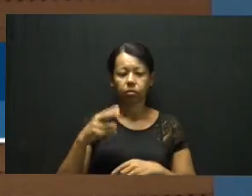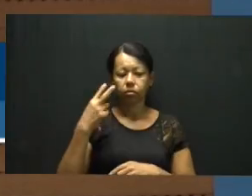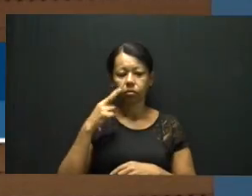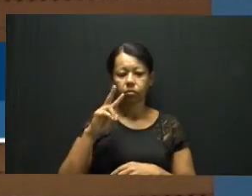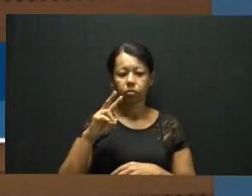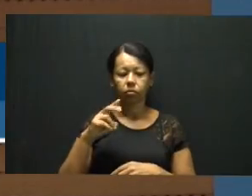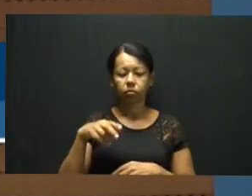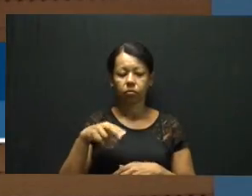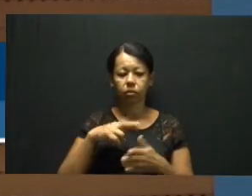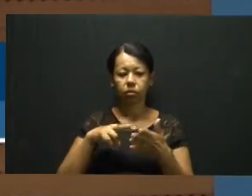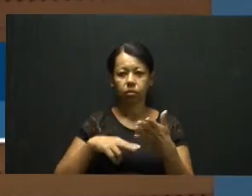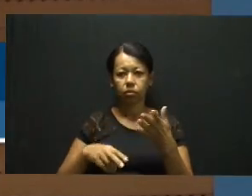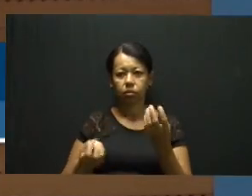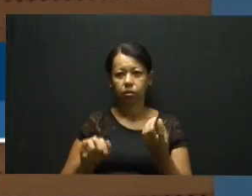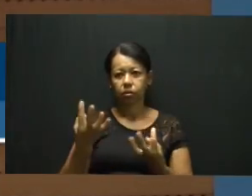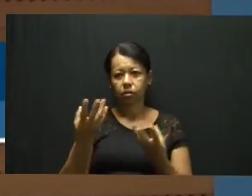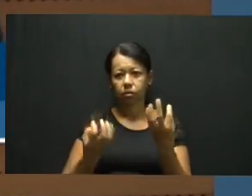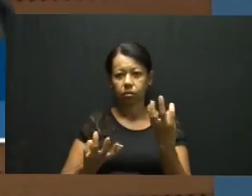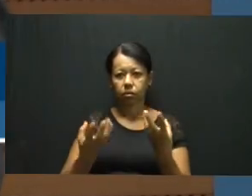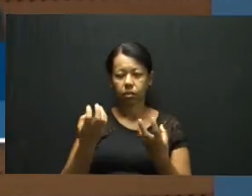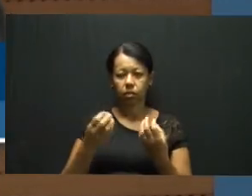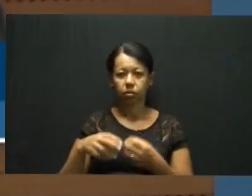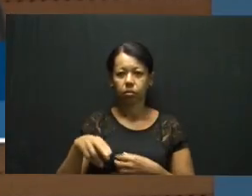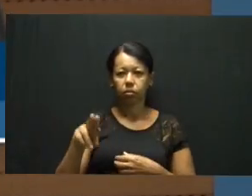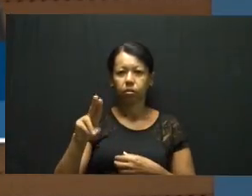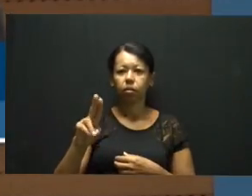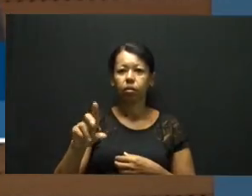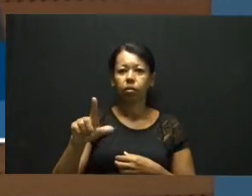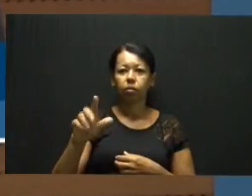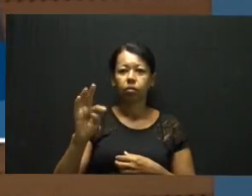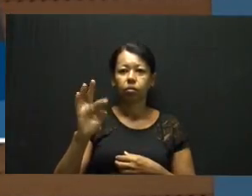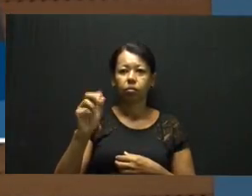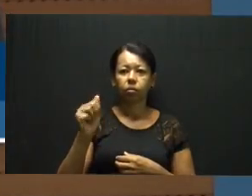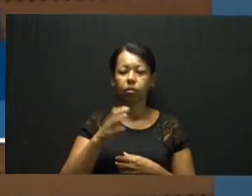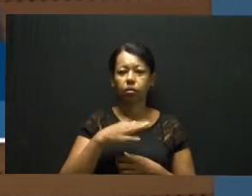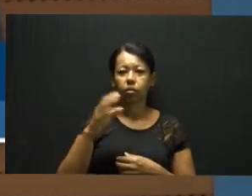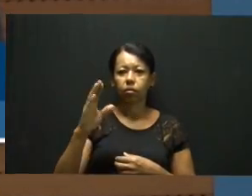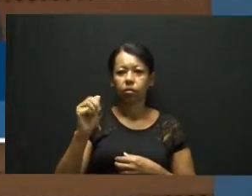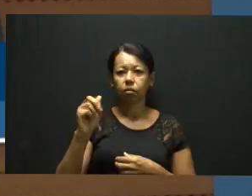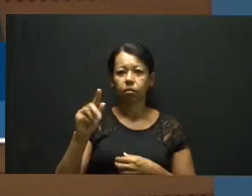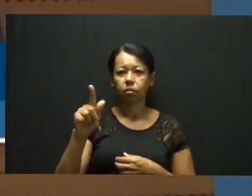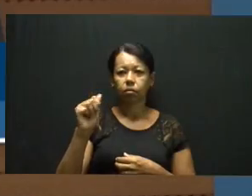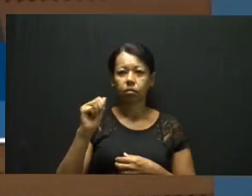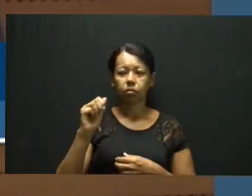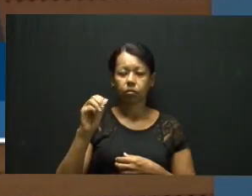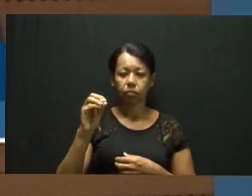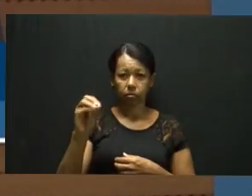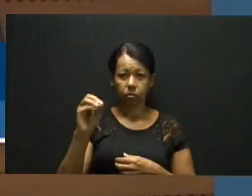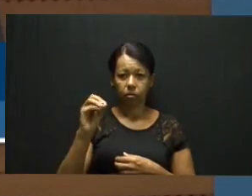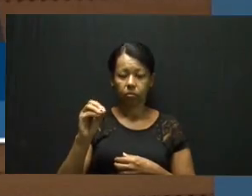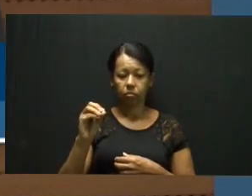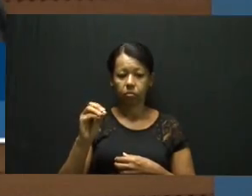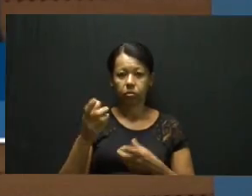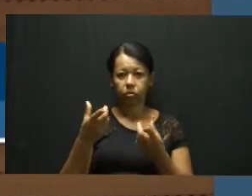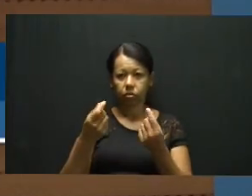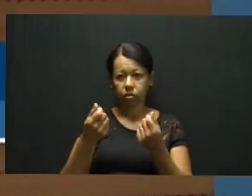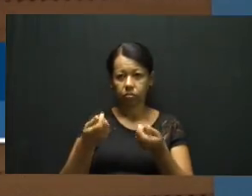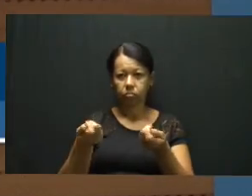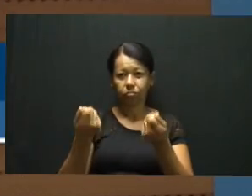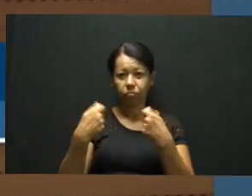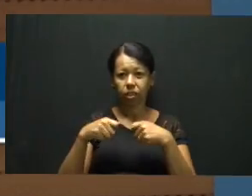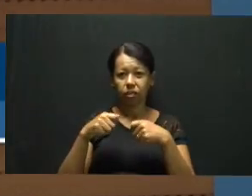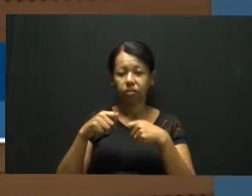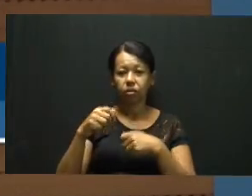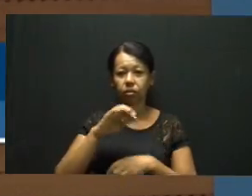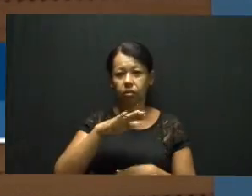aqui. Incêndio da Ultracargo, Santos pede 40 milhões. Dinheiro seria investido na área da saúde. A